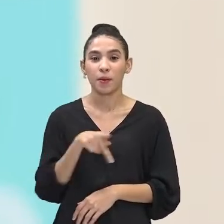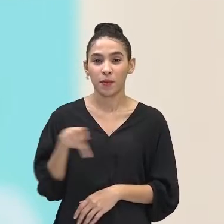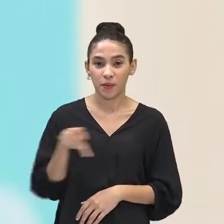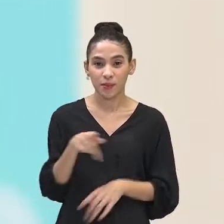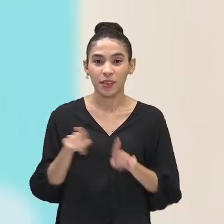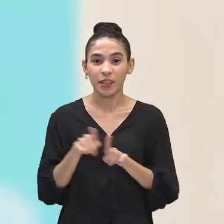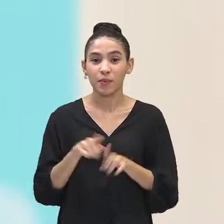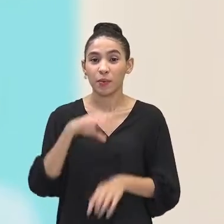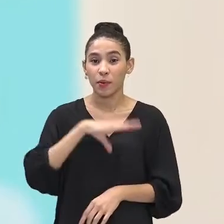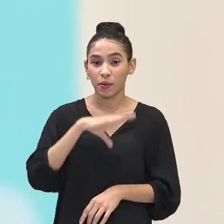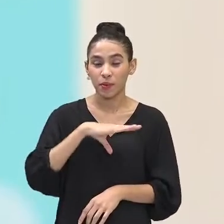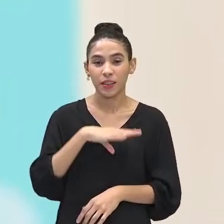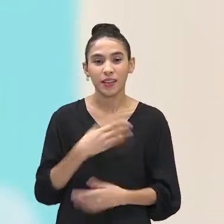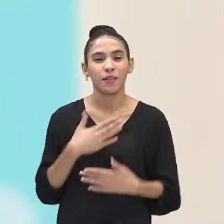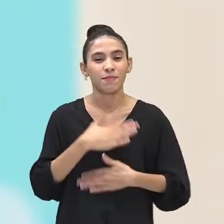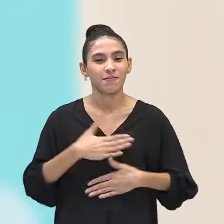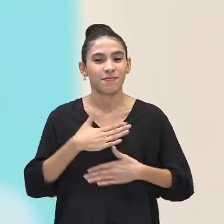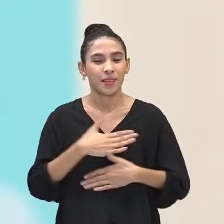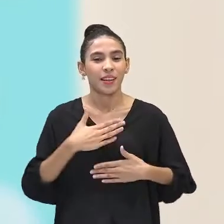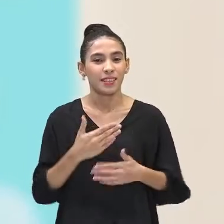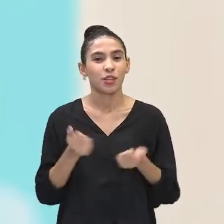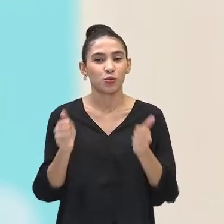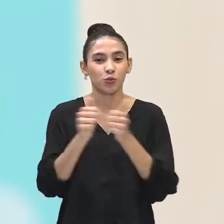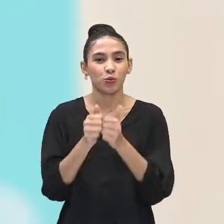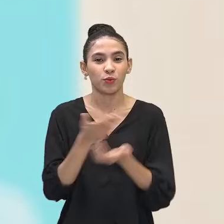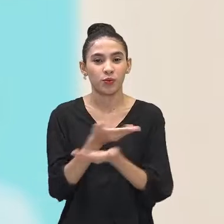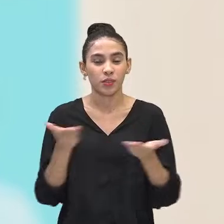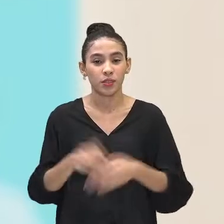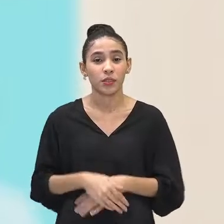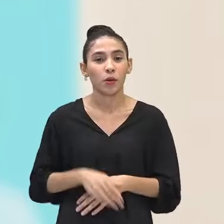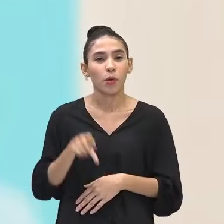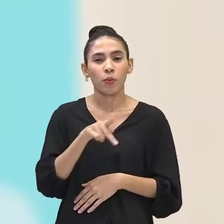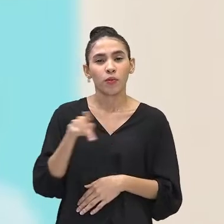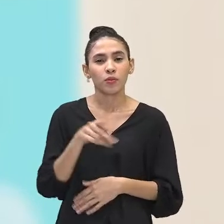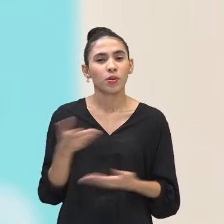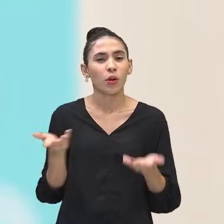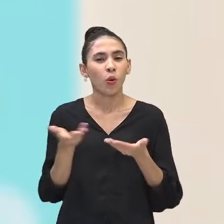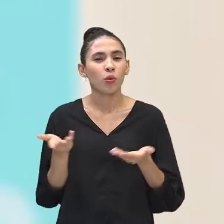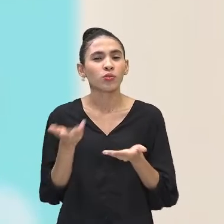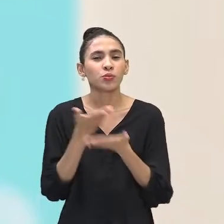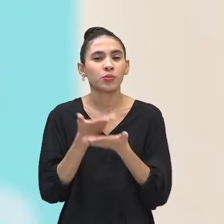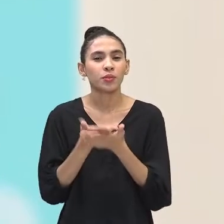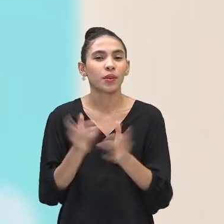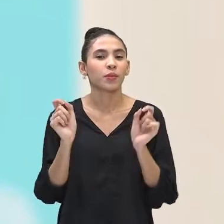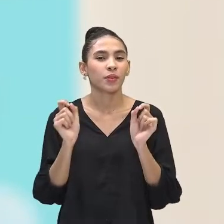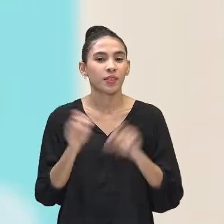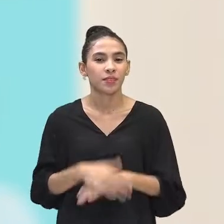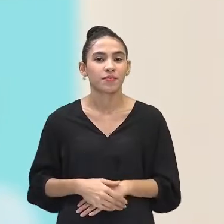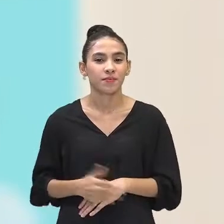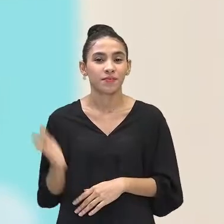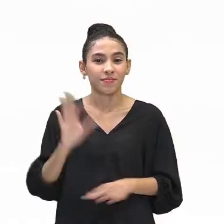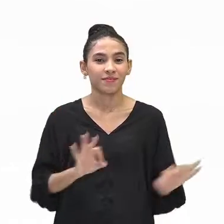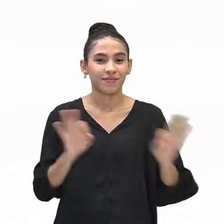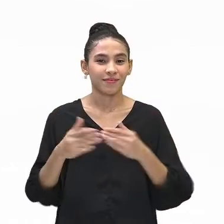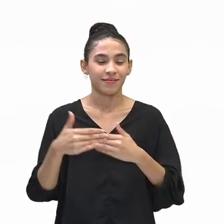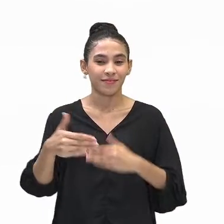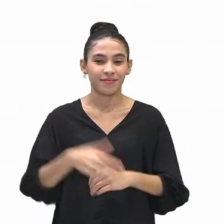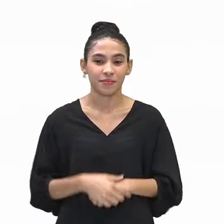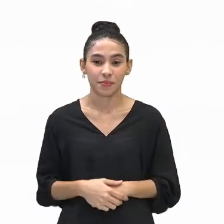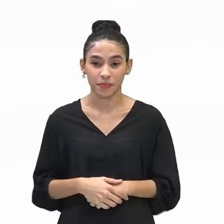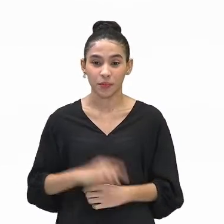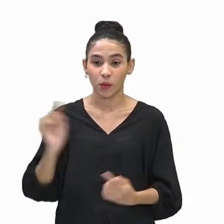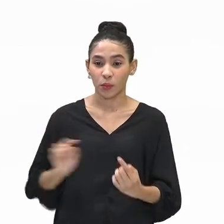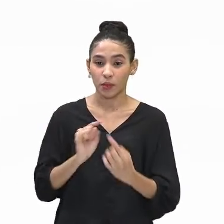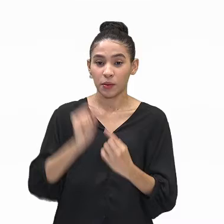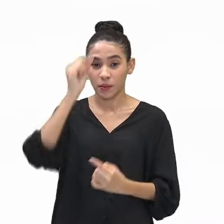língua portuguesa, e é um prazer tê-los aqui. Professora, afinal, o que nós vamos estudar nesta aula? Vejam aí comigo. O objeto